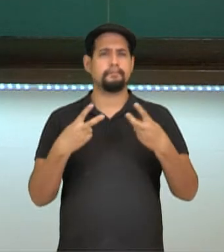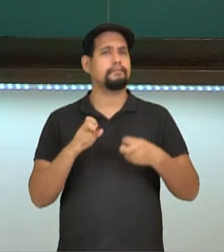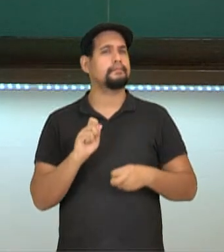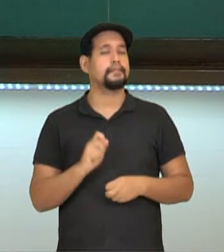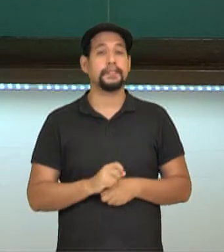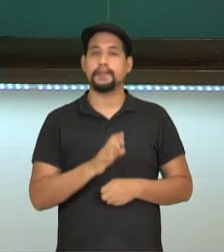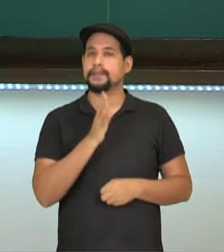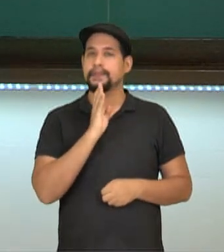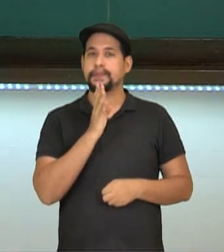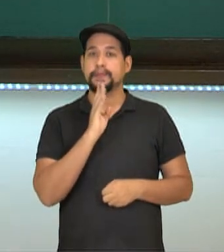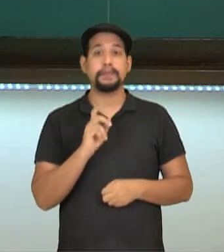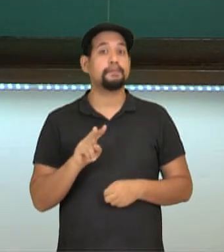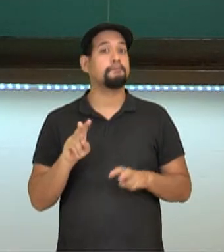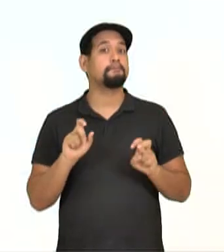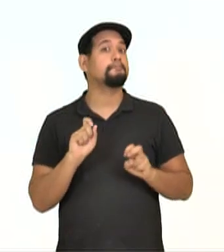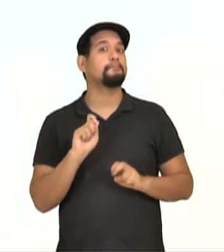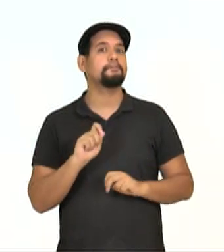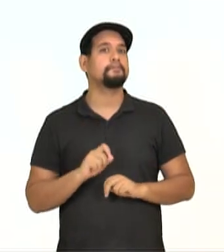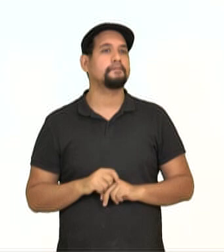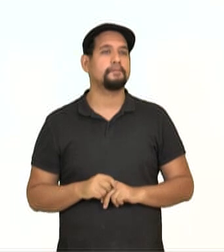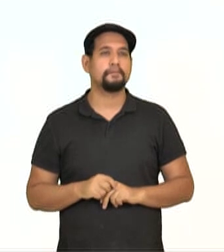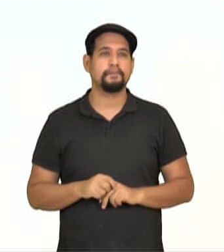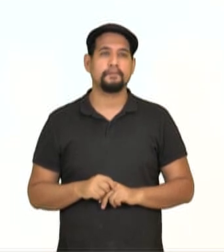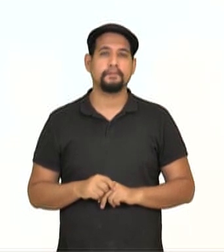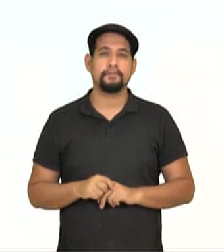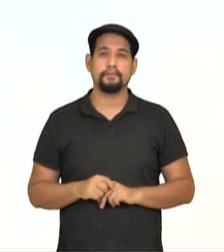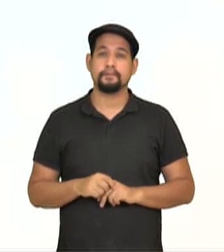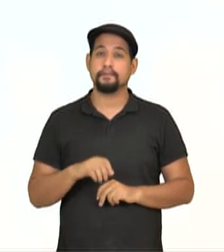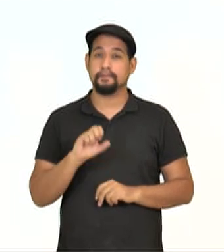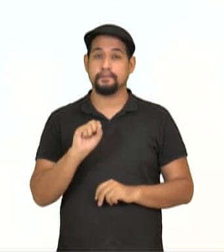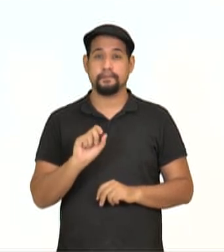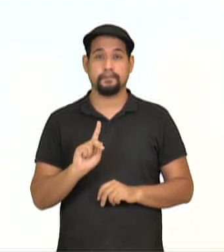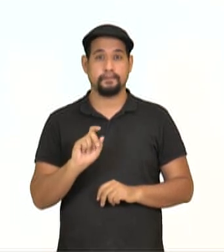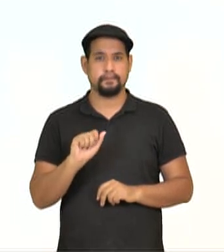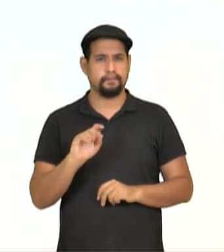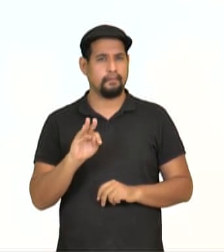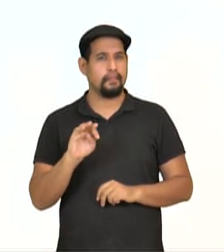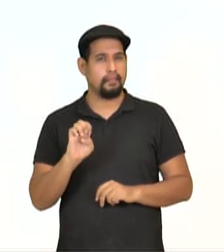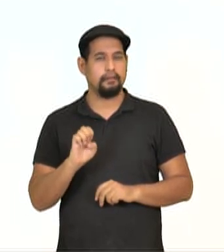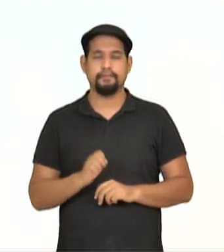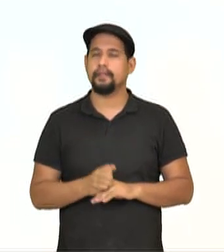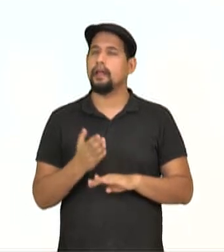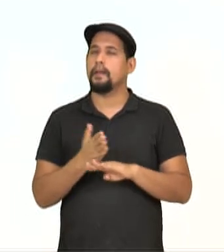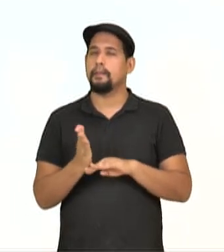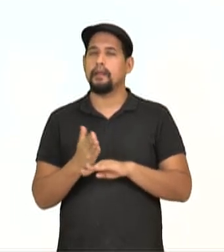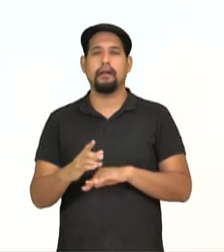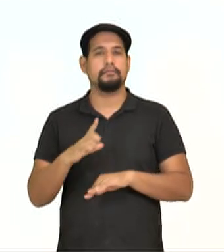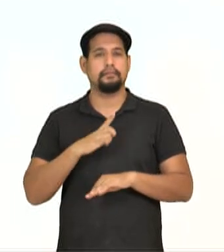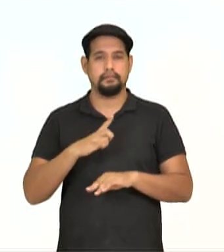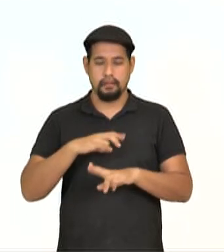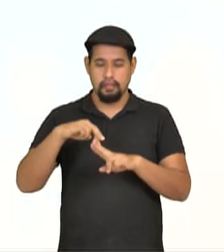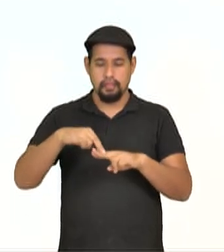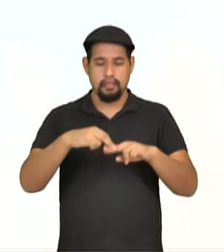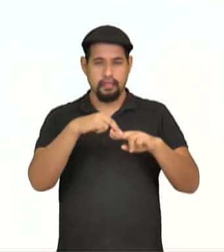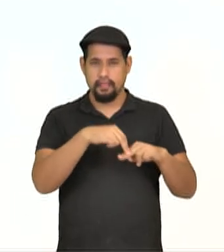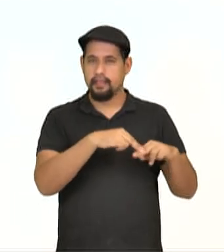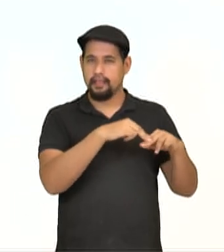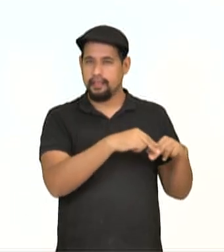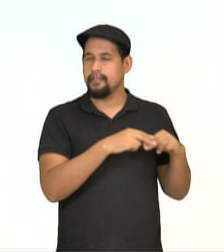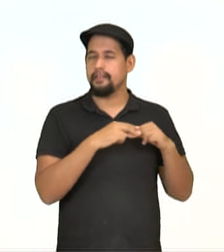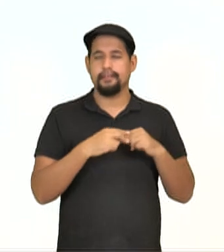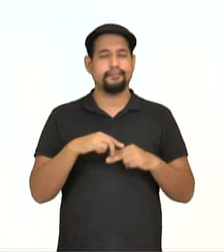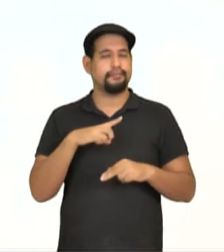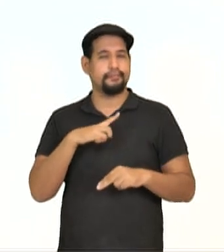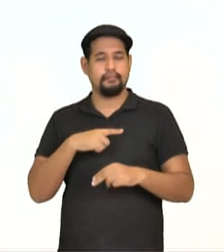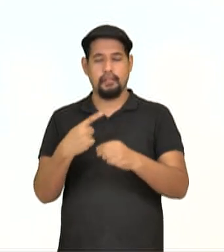conhecer um pouquinho mais sobre o skate, sobre essa prática corporal de aventura